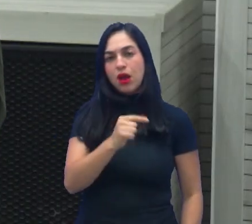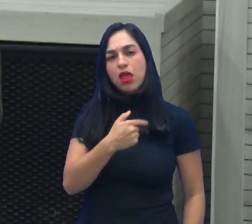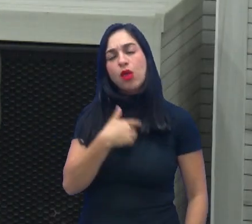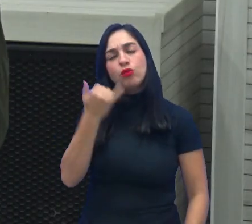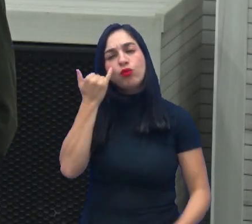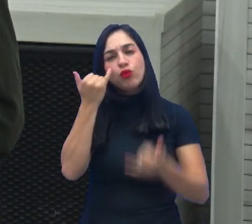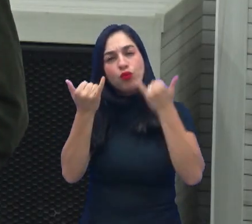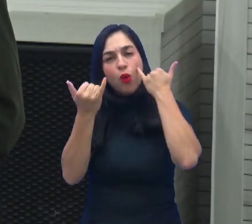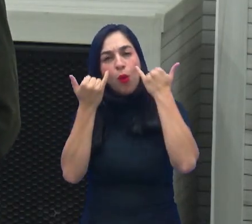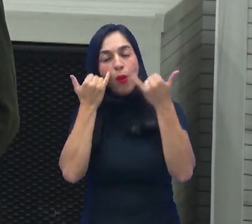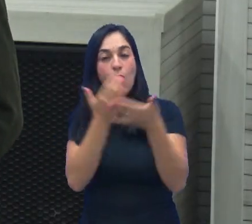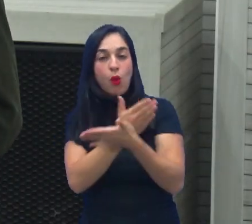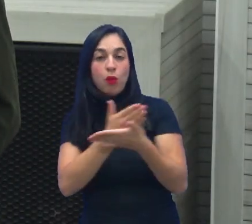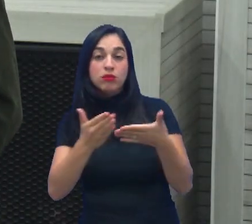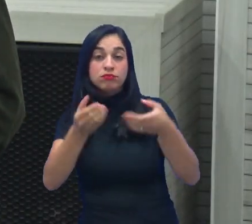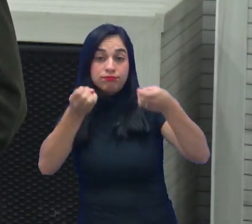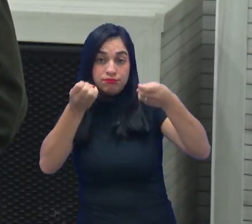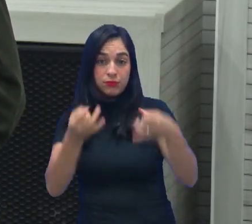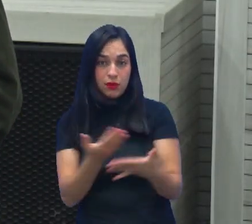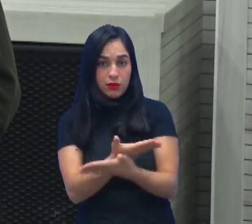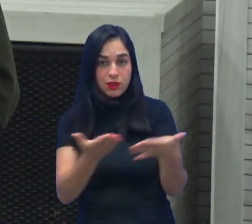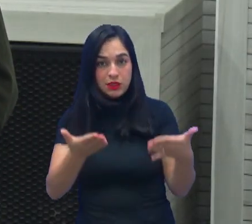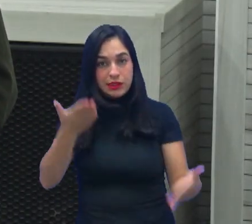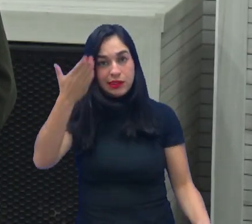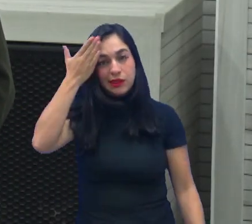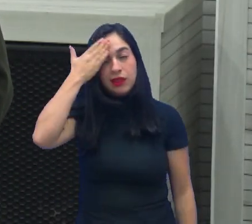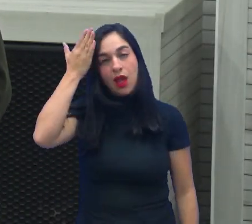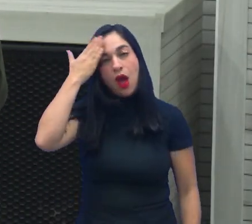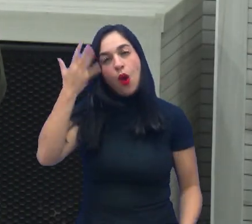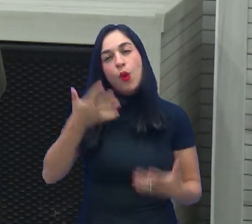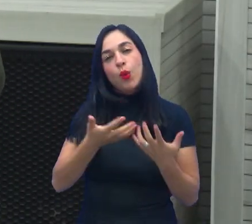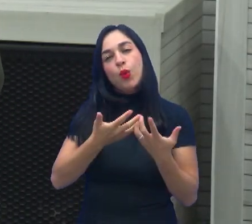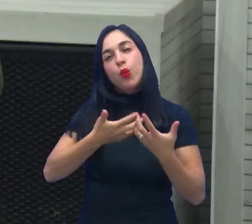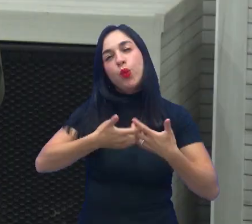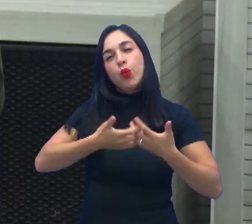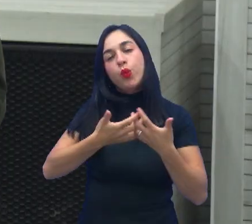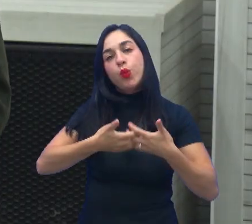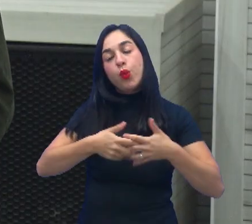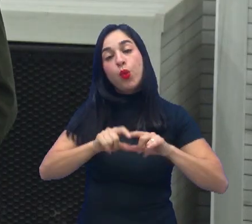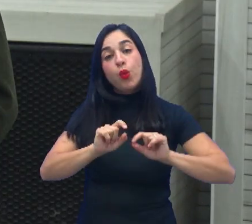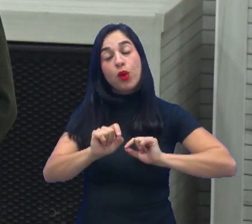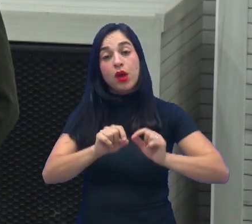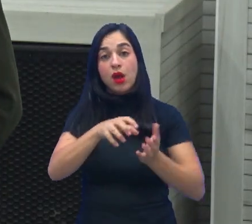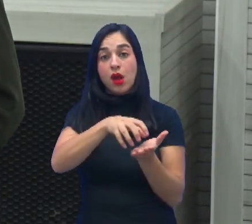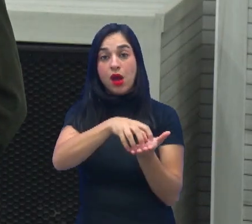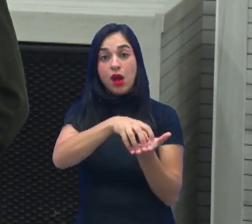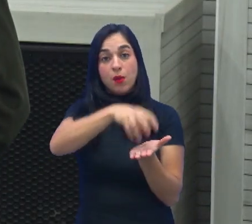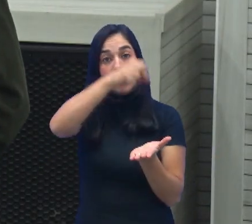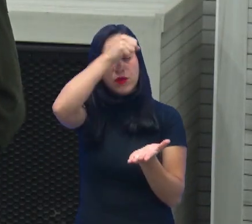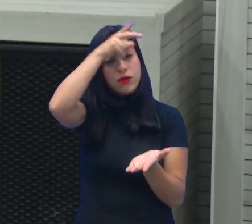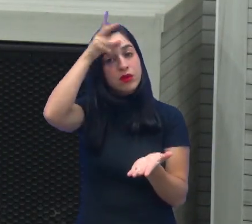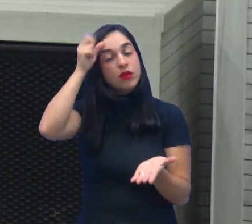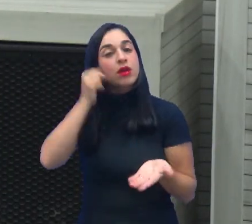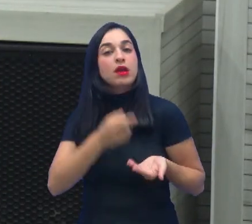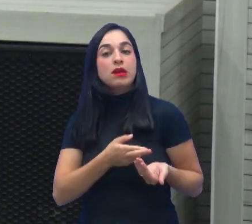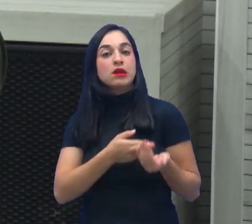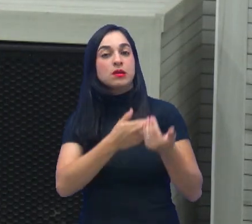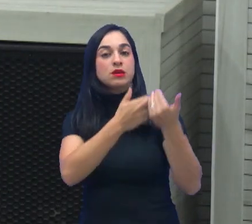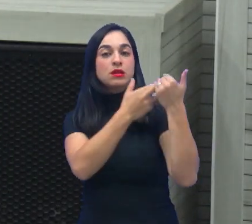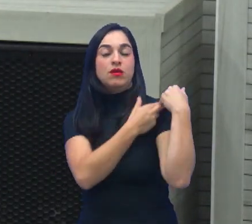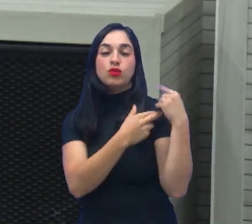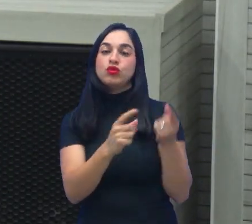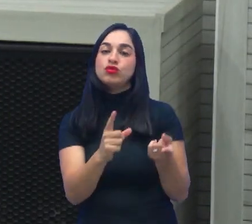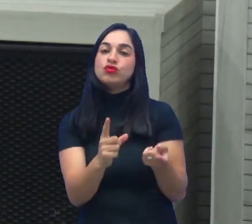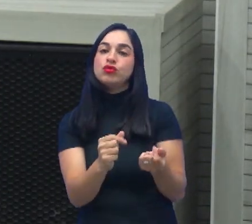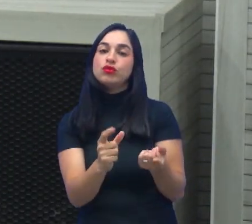inicial, exatamente para que os senhores pudessem pensar que cabe à Prefeitura obter de volta esse recurso, que pode ser benéfico para